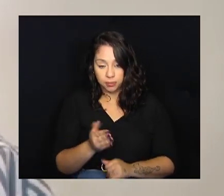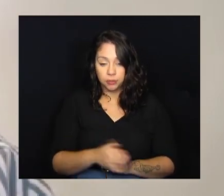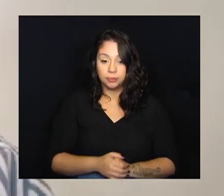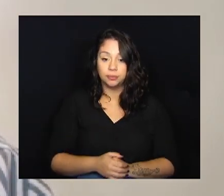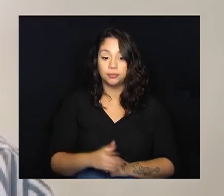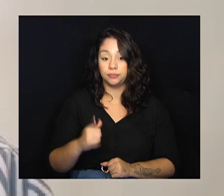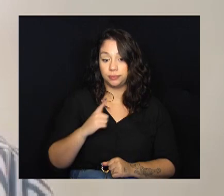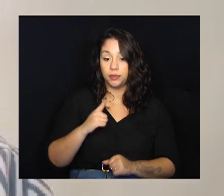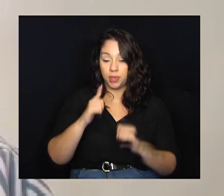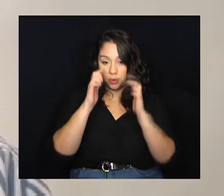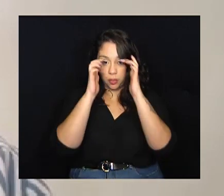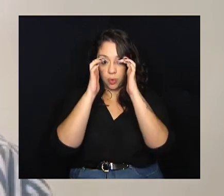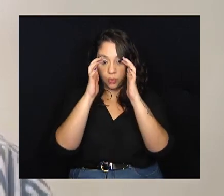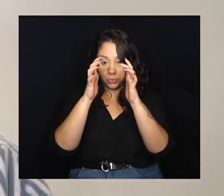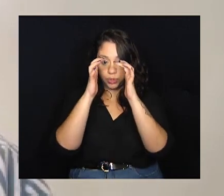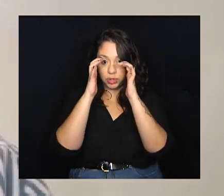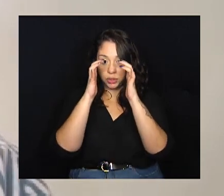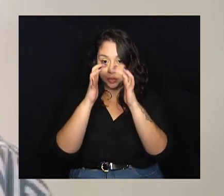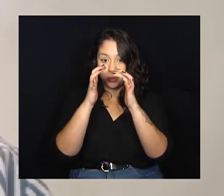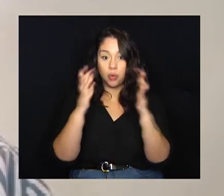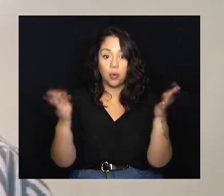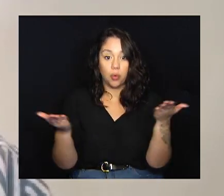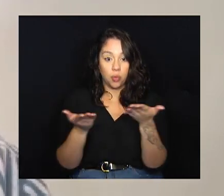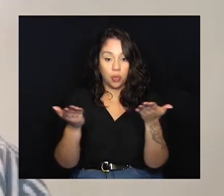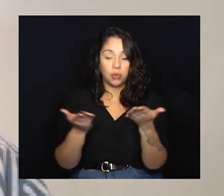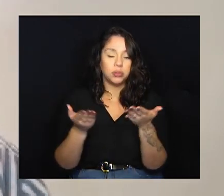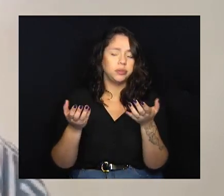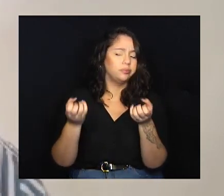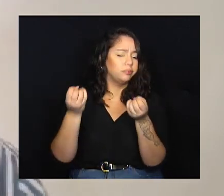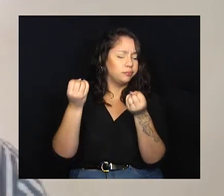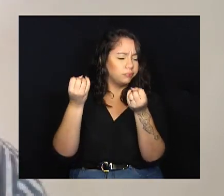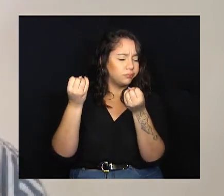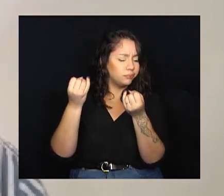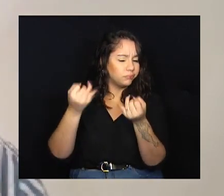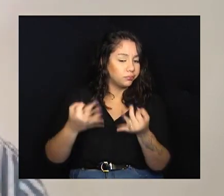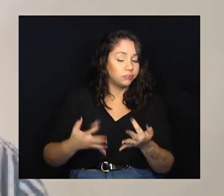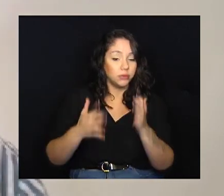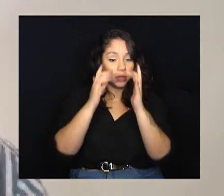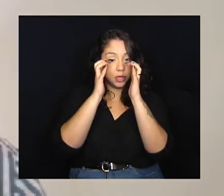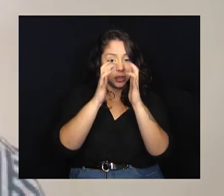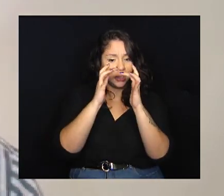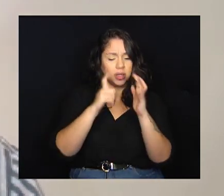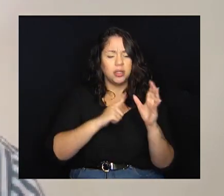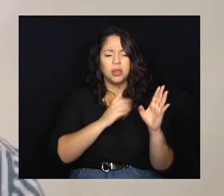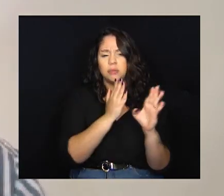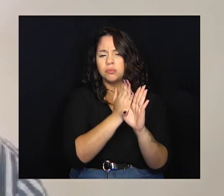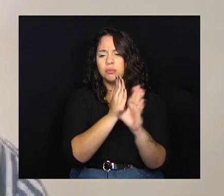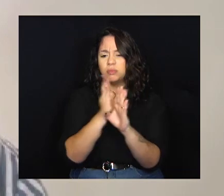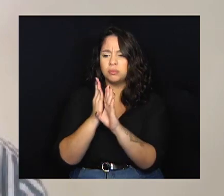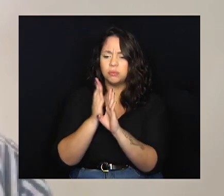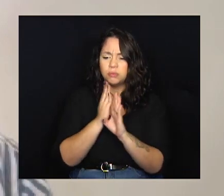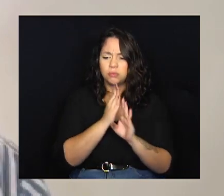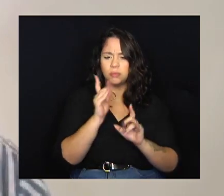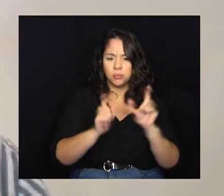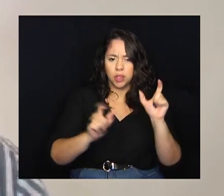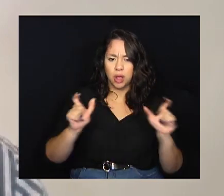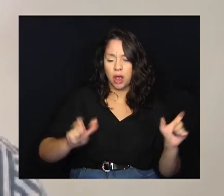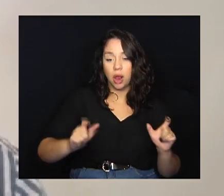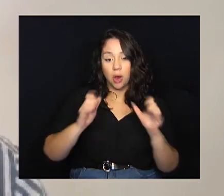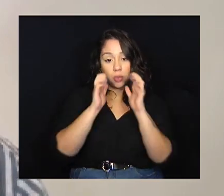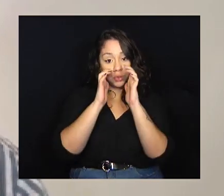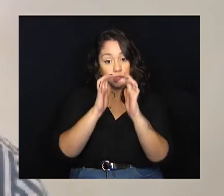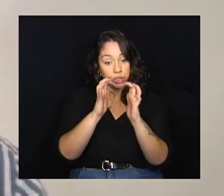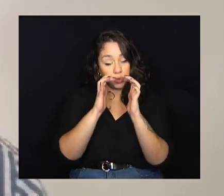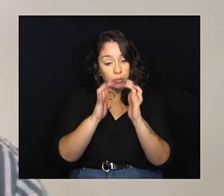o autismo né que hoje se fala muito autismo a gente tem aumentado o diagnóstico de crianças e indivíduos com autismo certo e